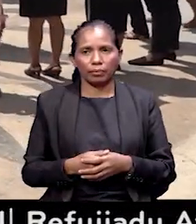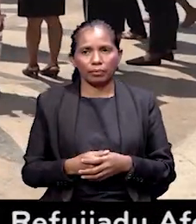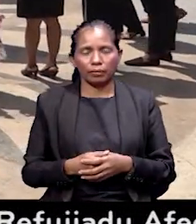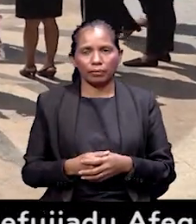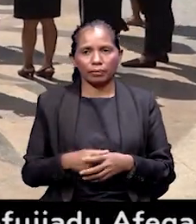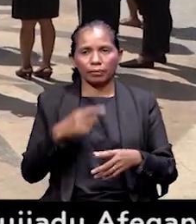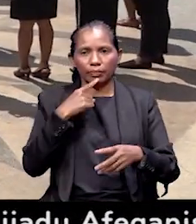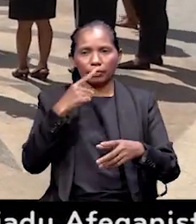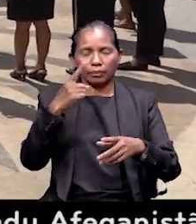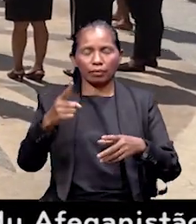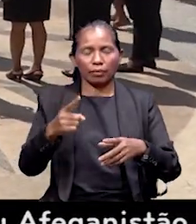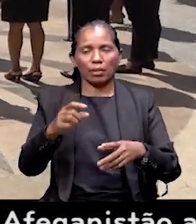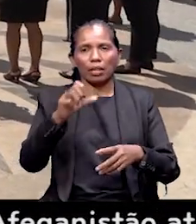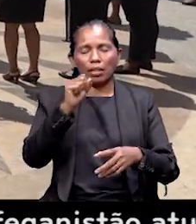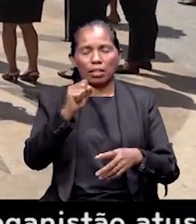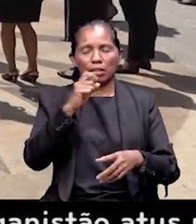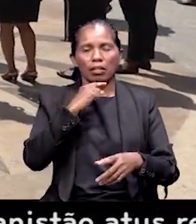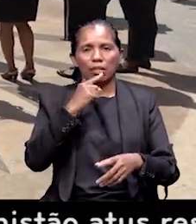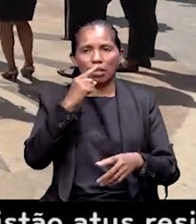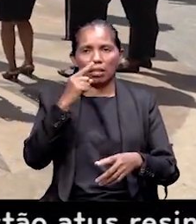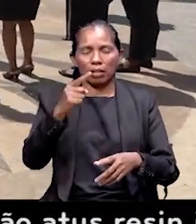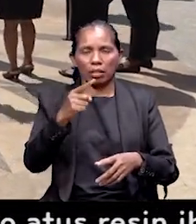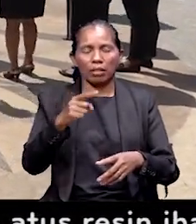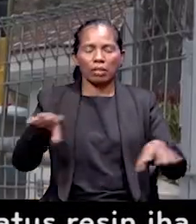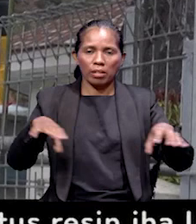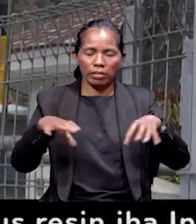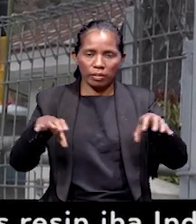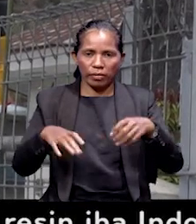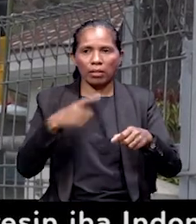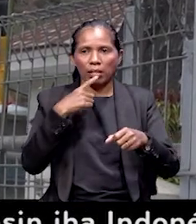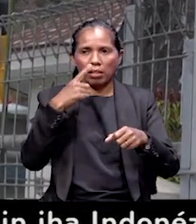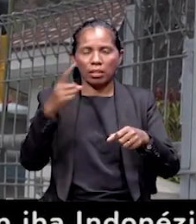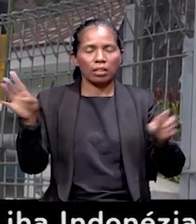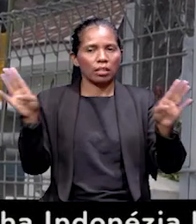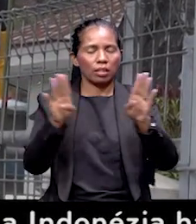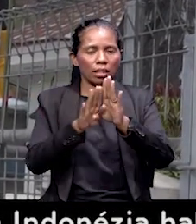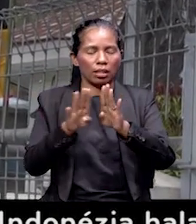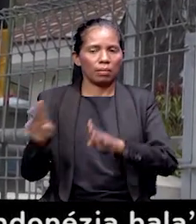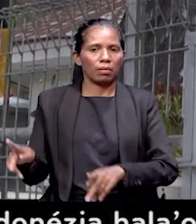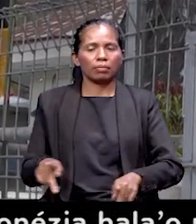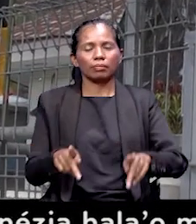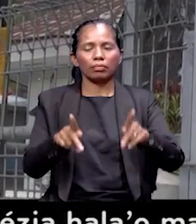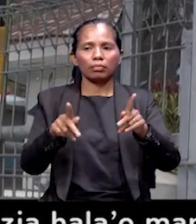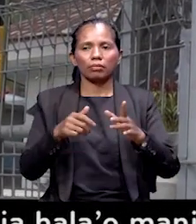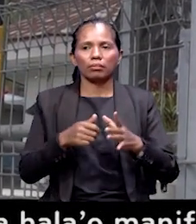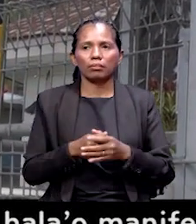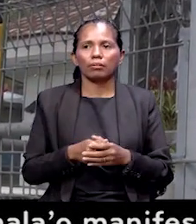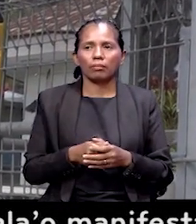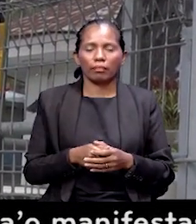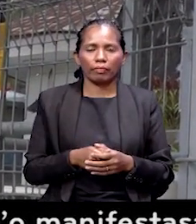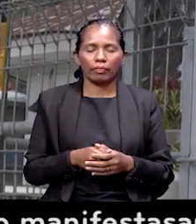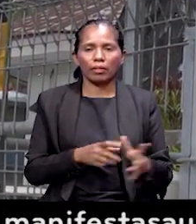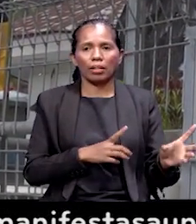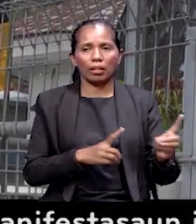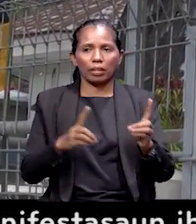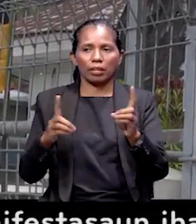comercial, industrial, artesanal, ka prestação serviço nian takaba publiku. Ho ezesaun ba establecimento sira